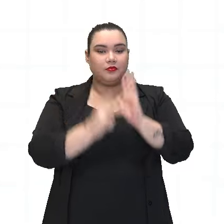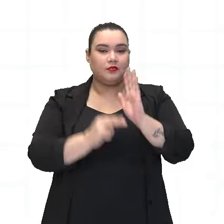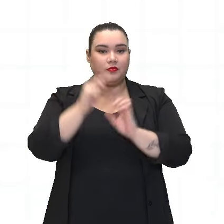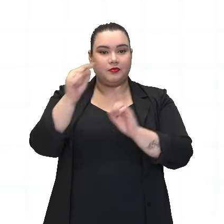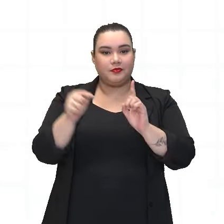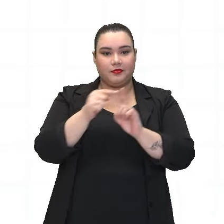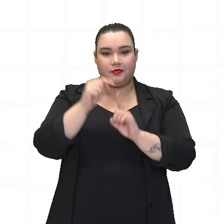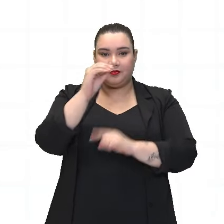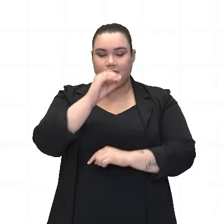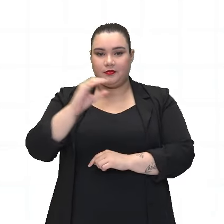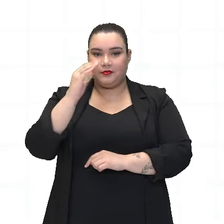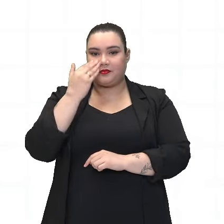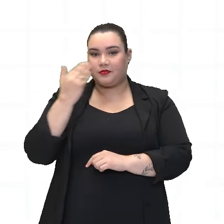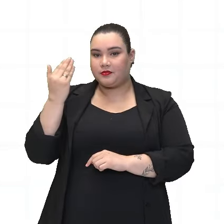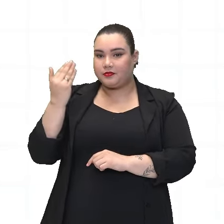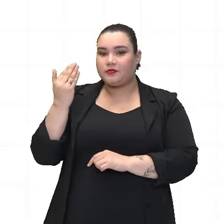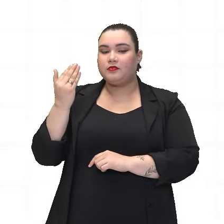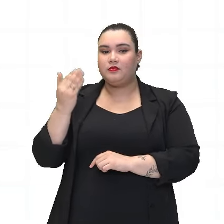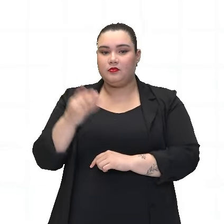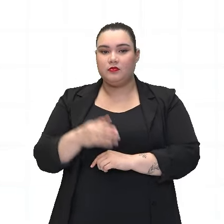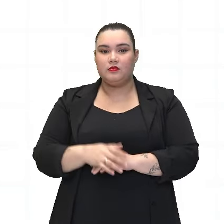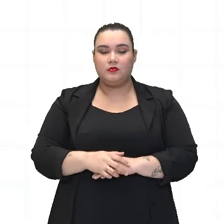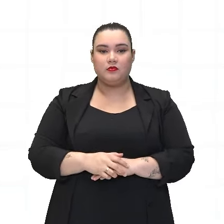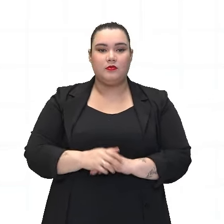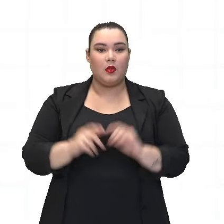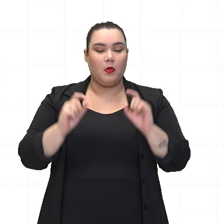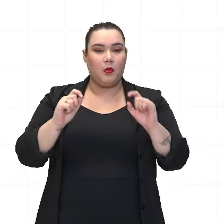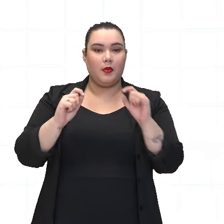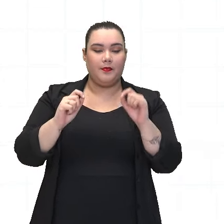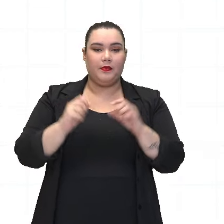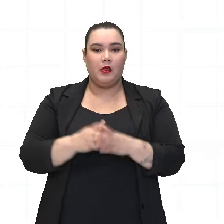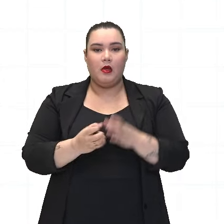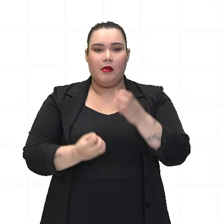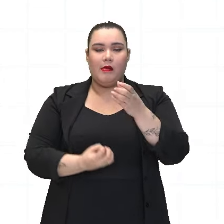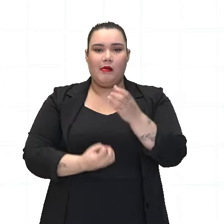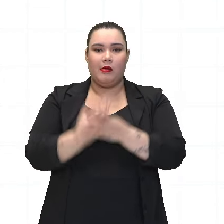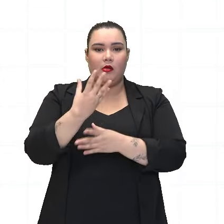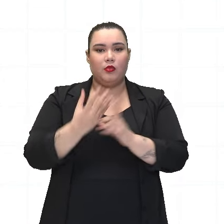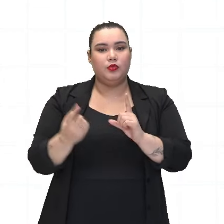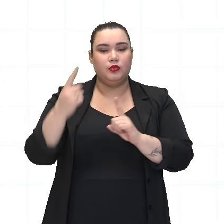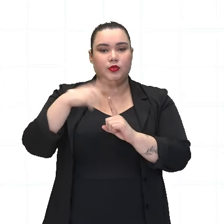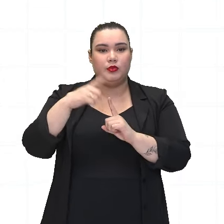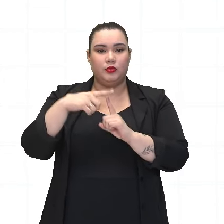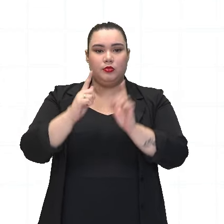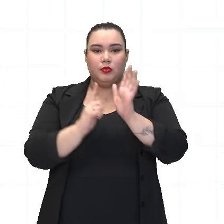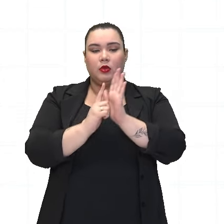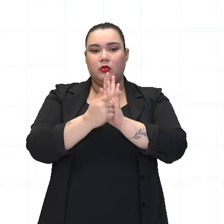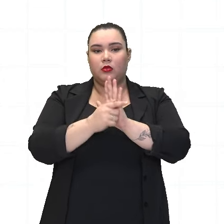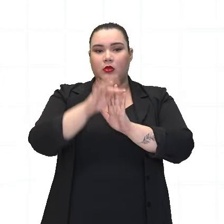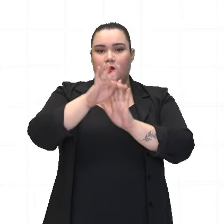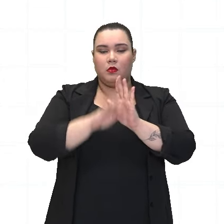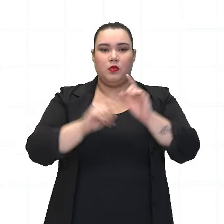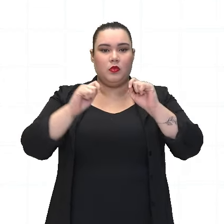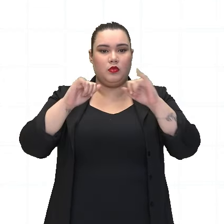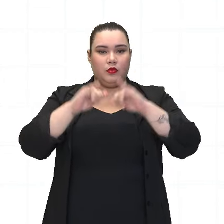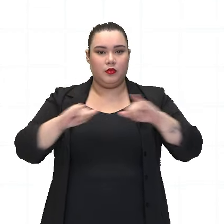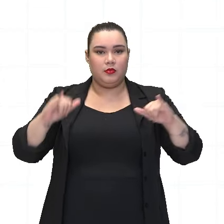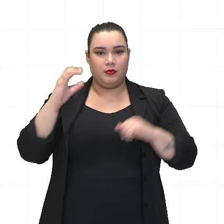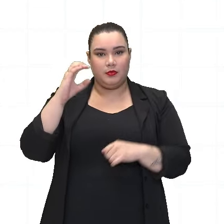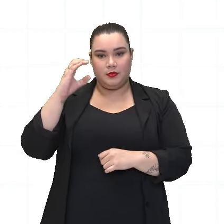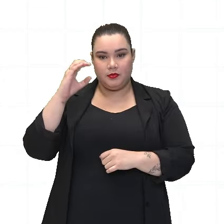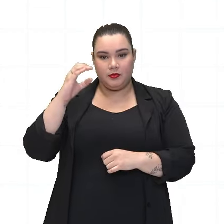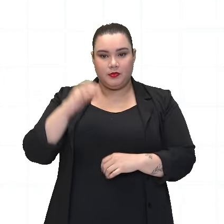conhecimento. Nesta aula, nós trabalharemos, olha só, construção composicional e estilo, gêneros de